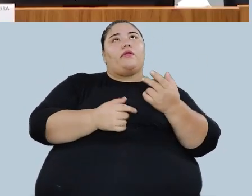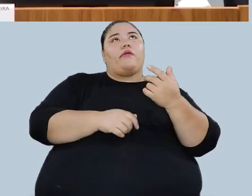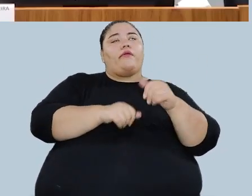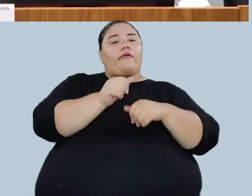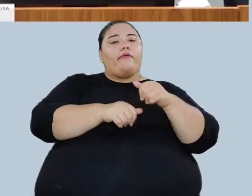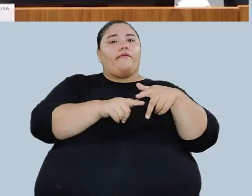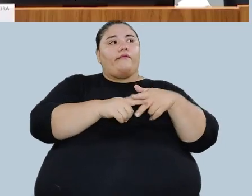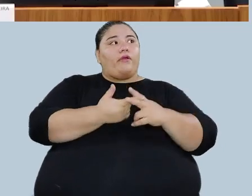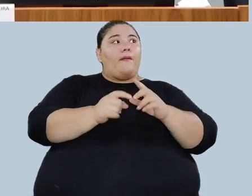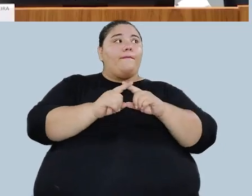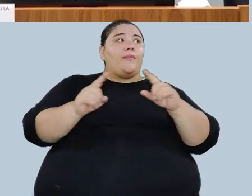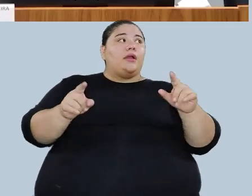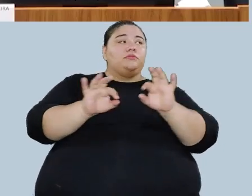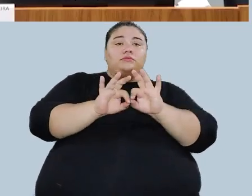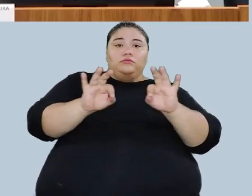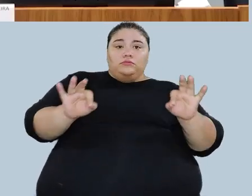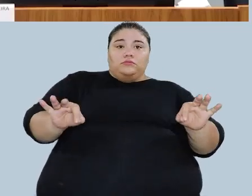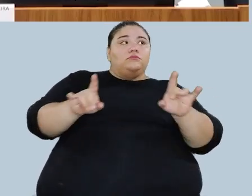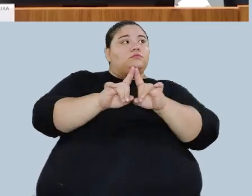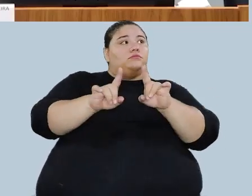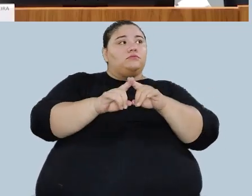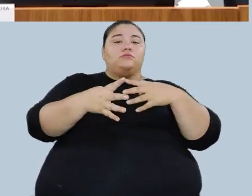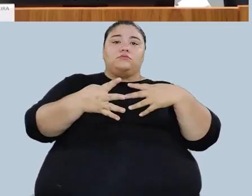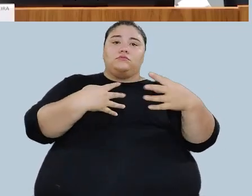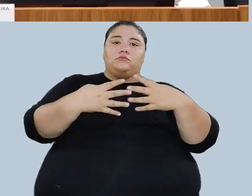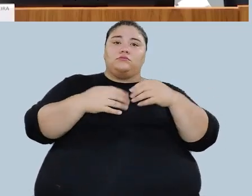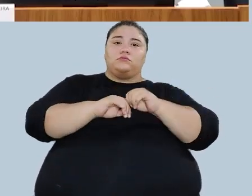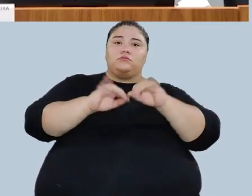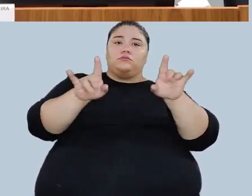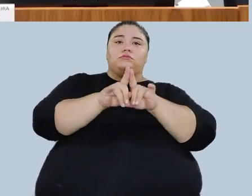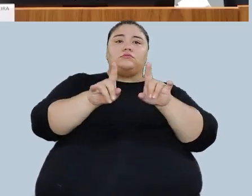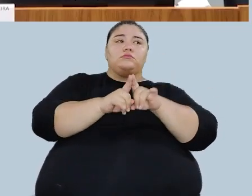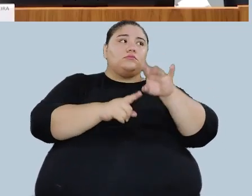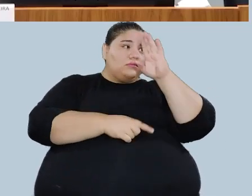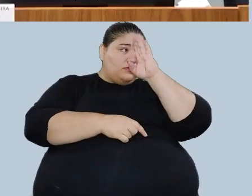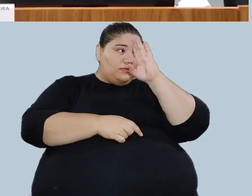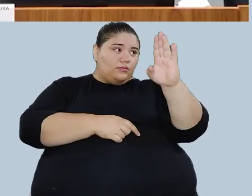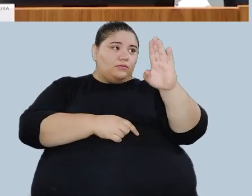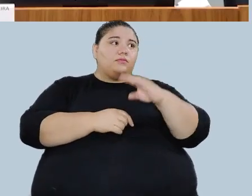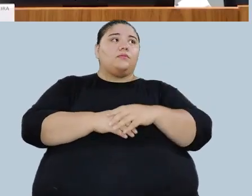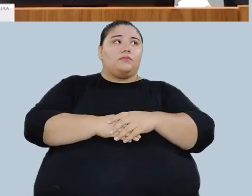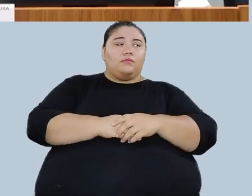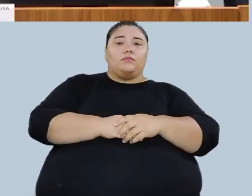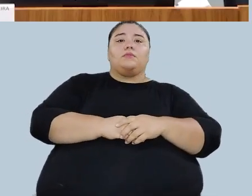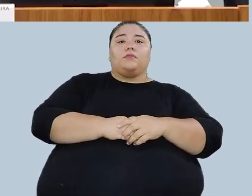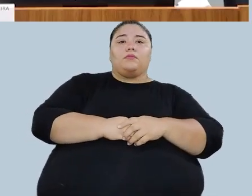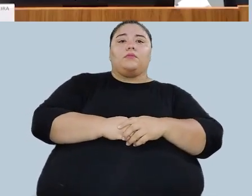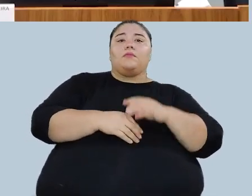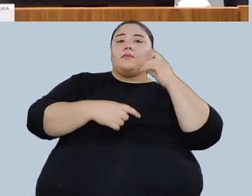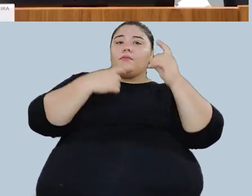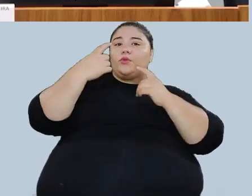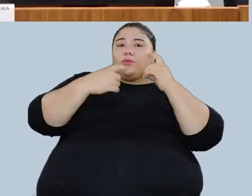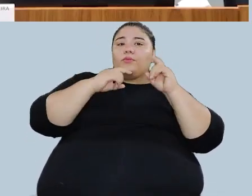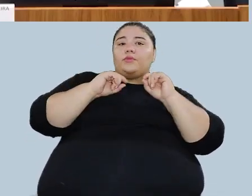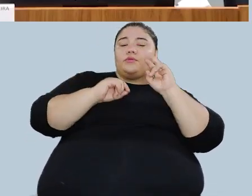tributária, mas, para além da simplificação, para além da transparência, que são princípios que estão mais visíveis, vamos dizer assim, né? A preocupação da